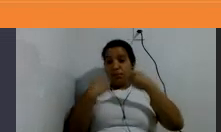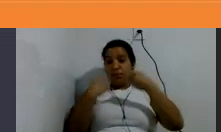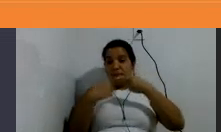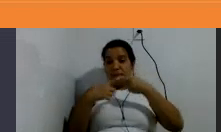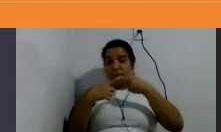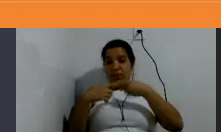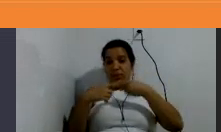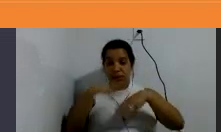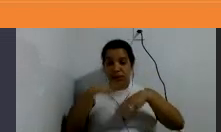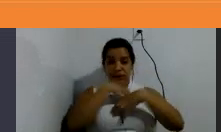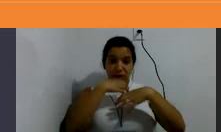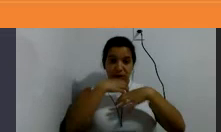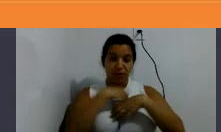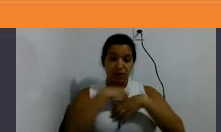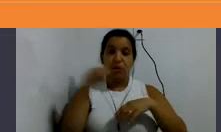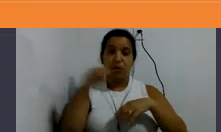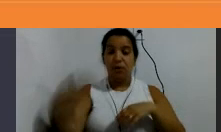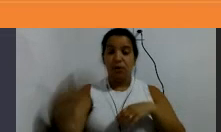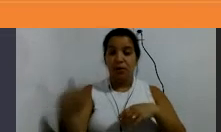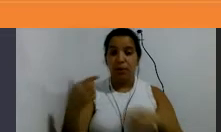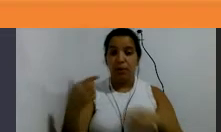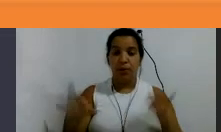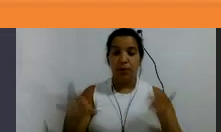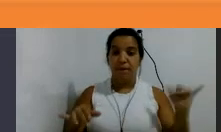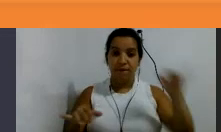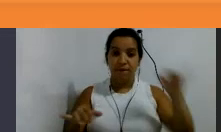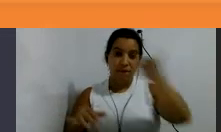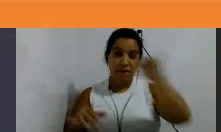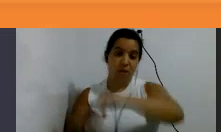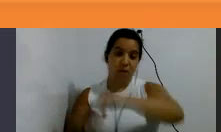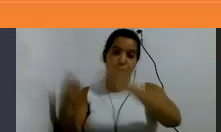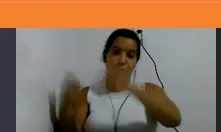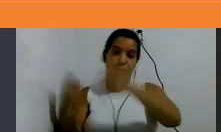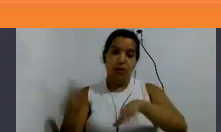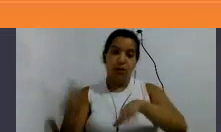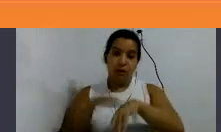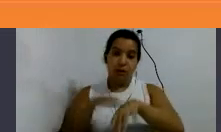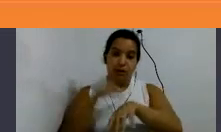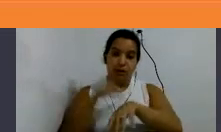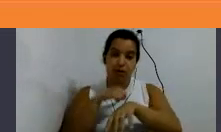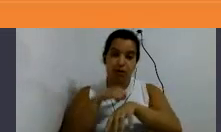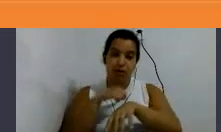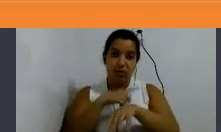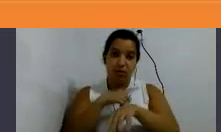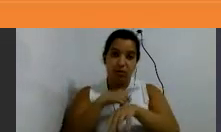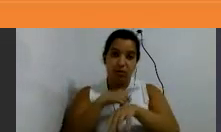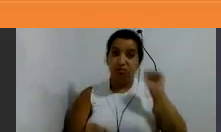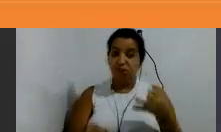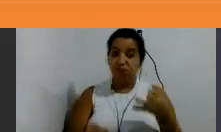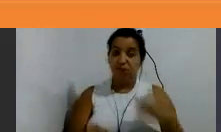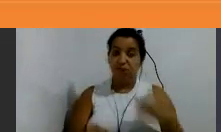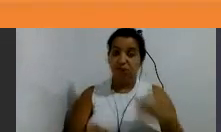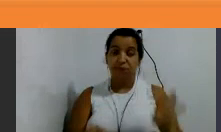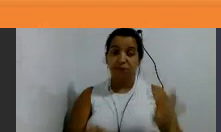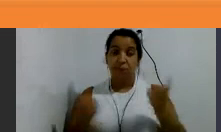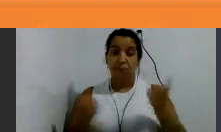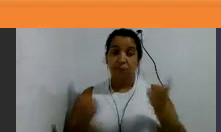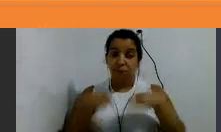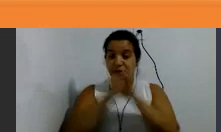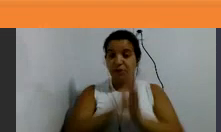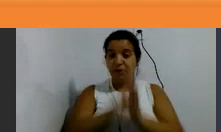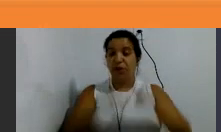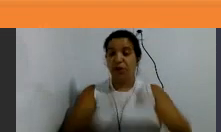apresentar sintomas após, né, uma viagem para uma região que é endêmica. Exatamente. Então, a gente tem que investigar o quê?